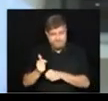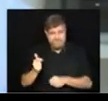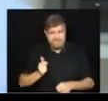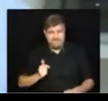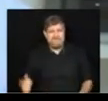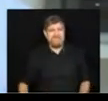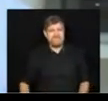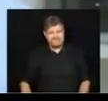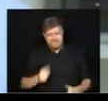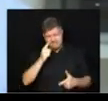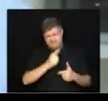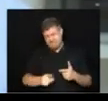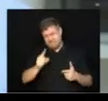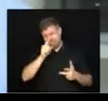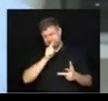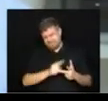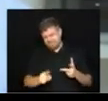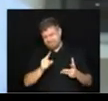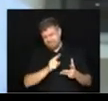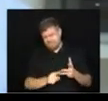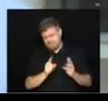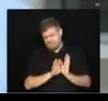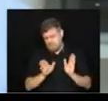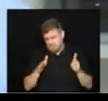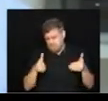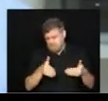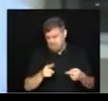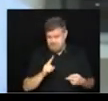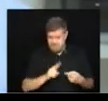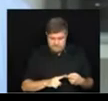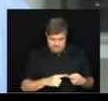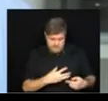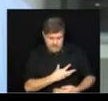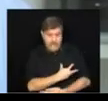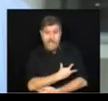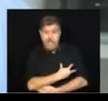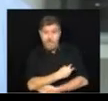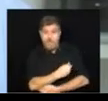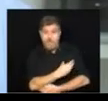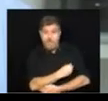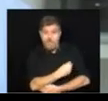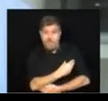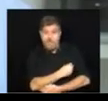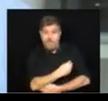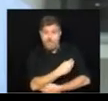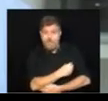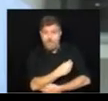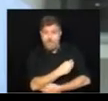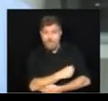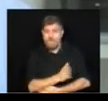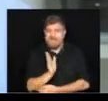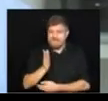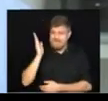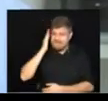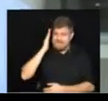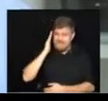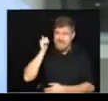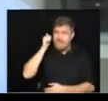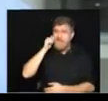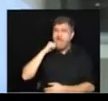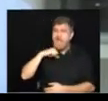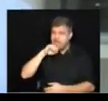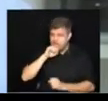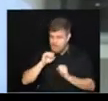de questões, né? Questão da amamentação, já se sabe que a mãe pode amamentar